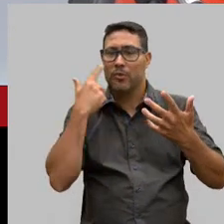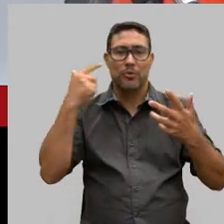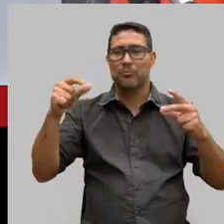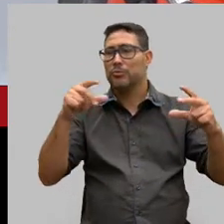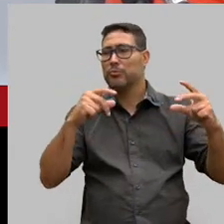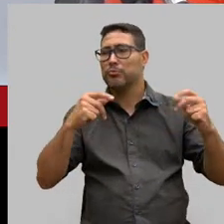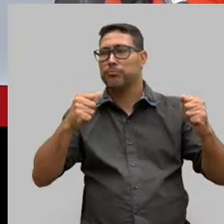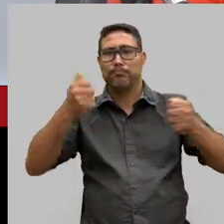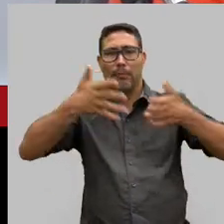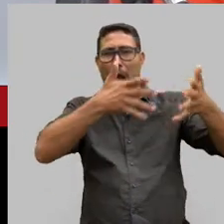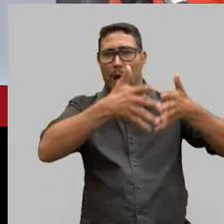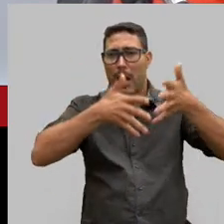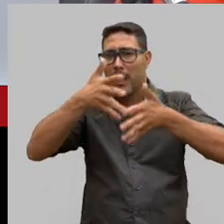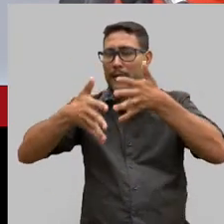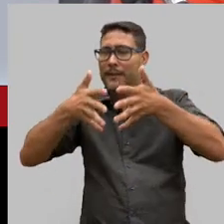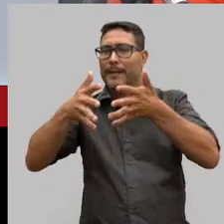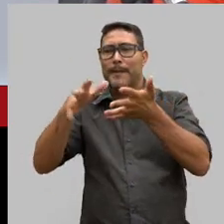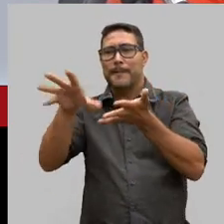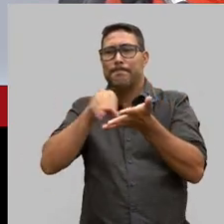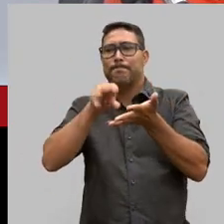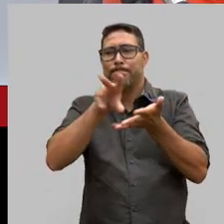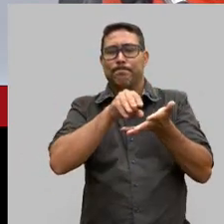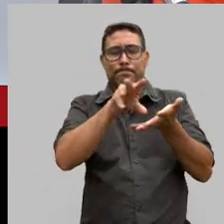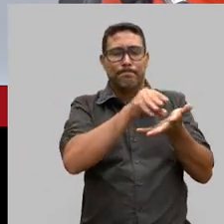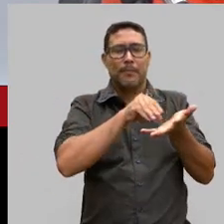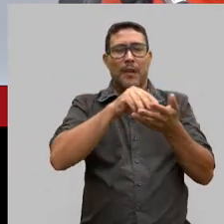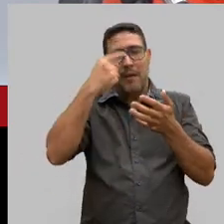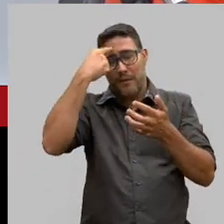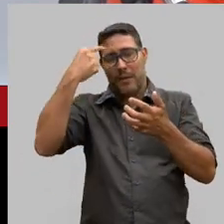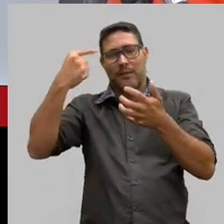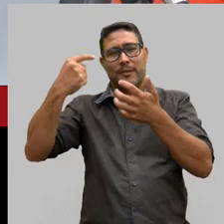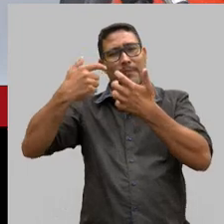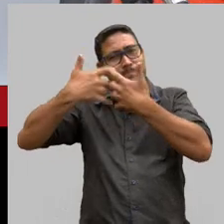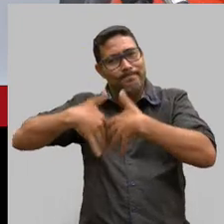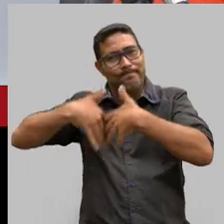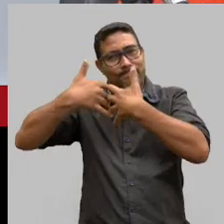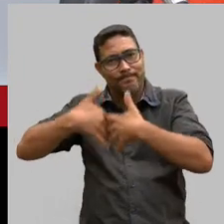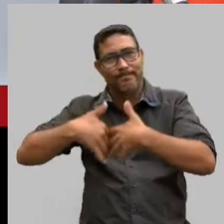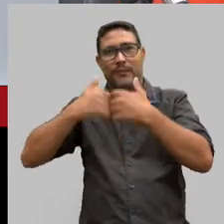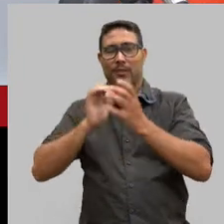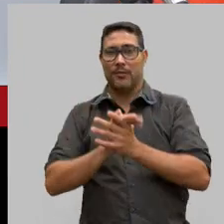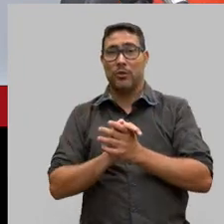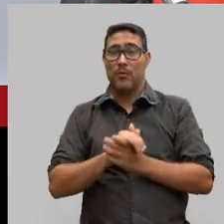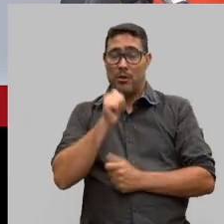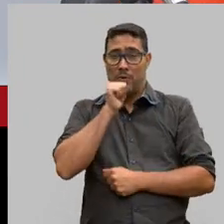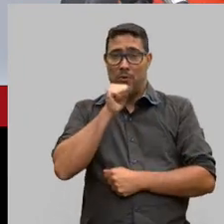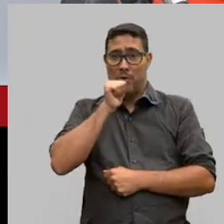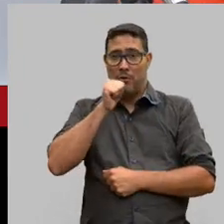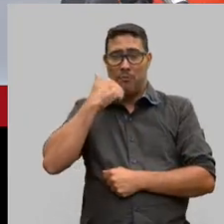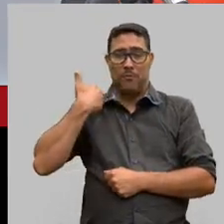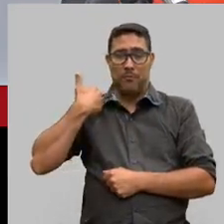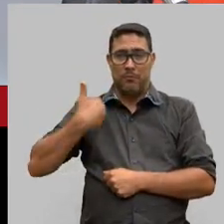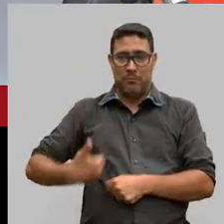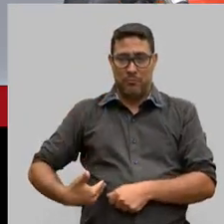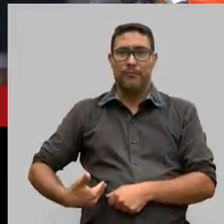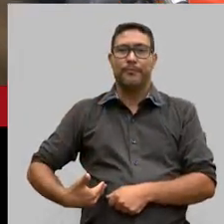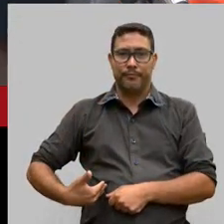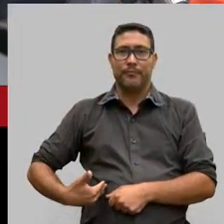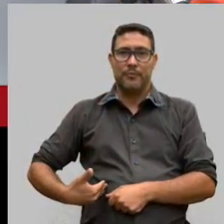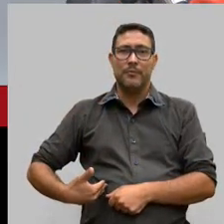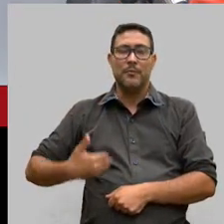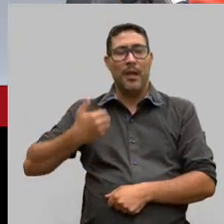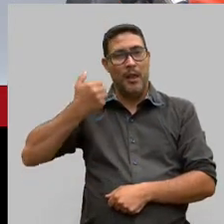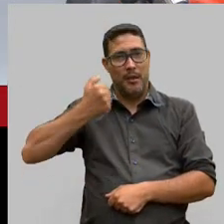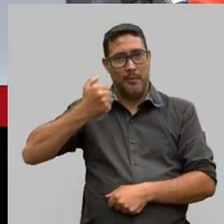e ela vai agora de de coração mesmo eh eu sou uma mulher branca de cabelo curto cabelos castanhos